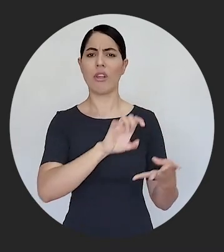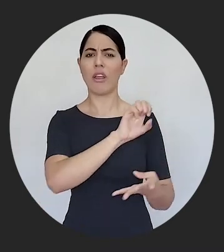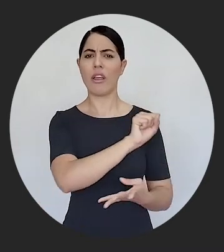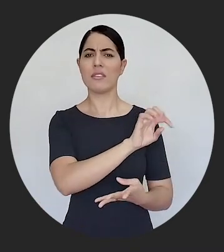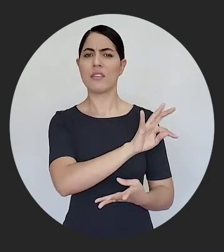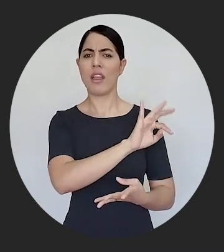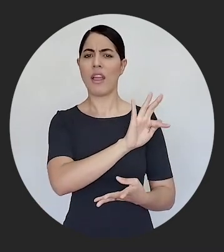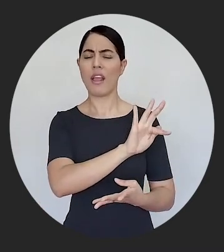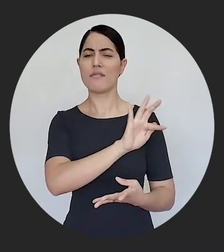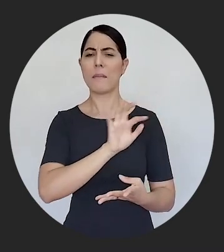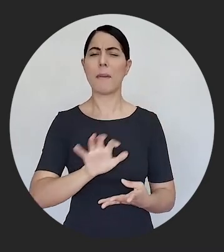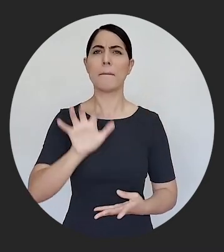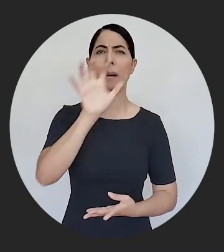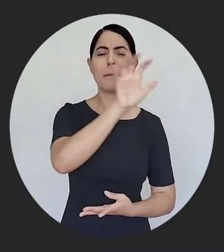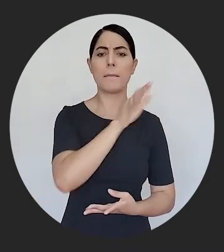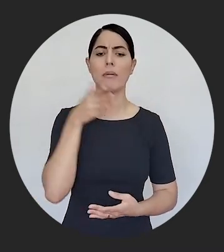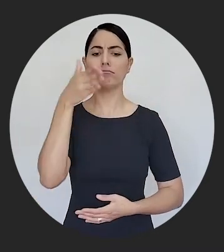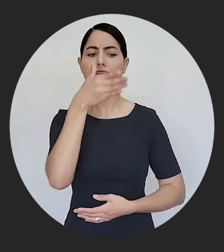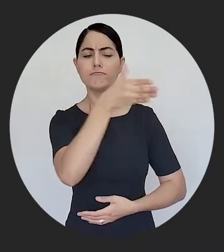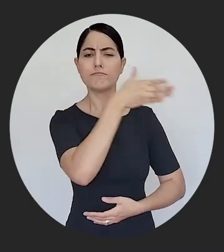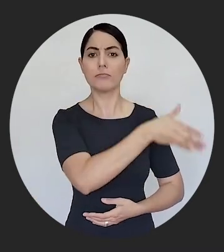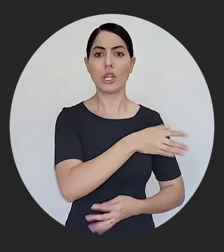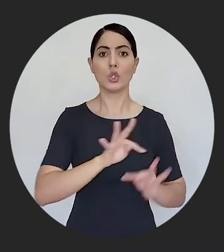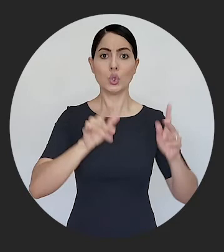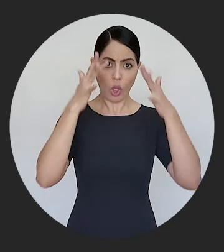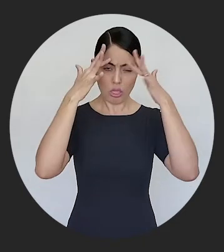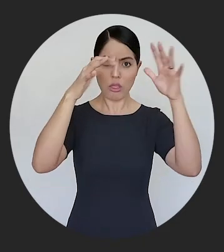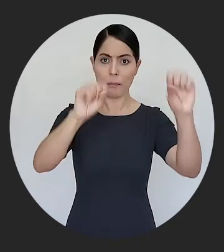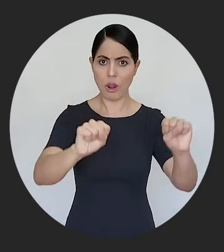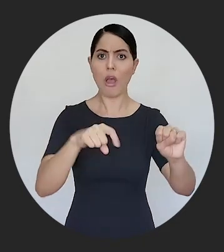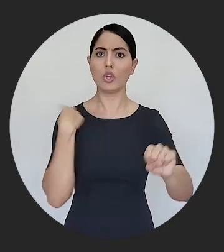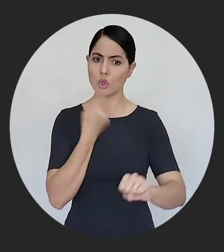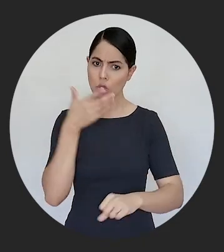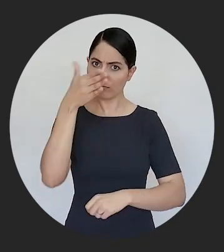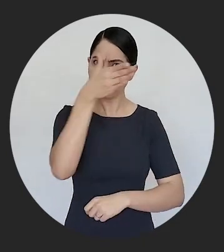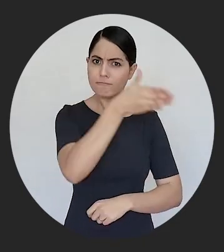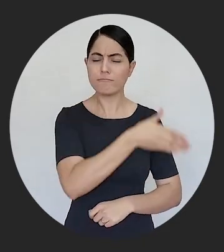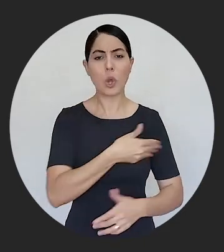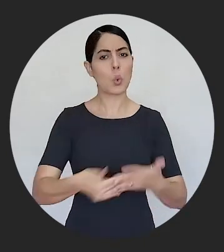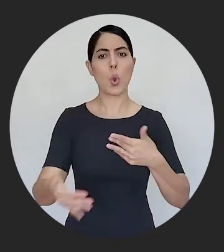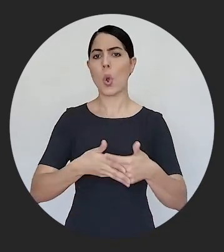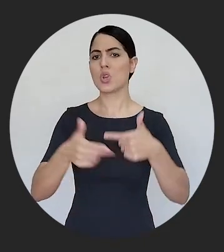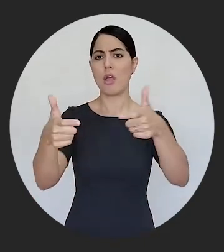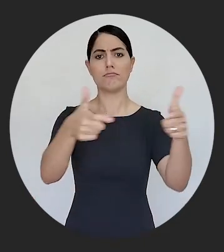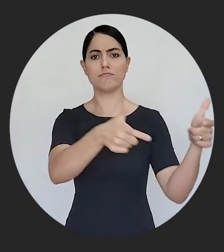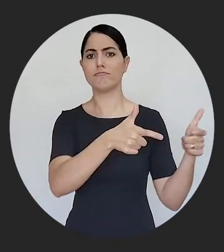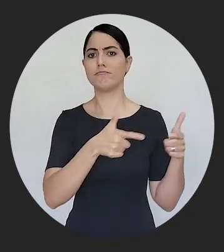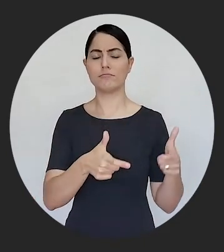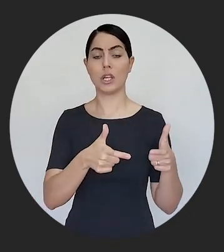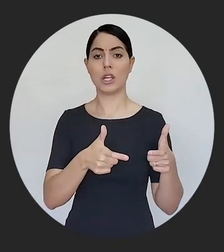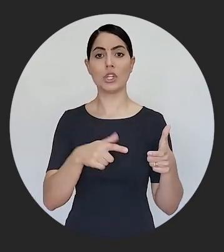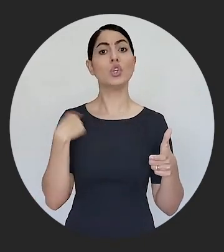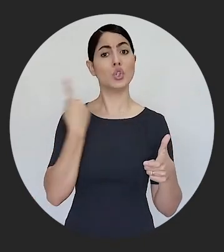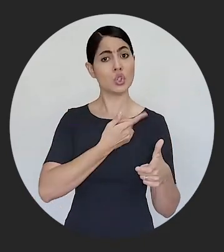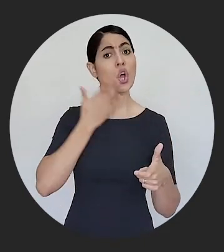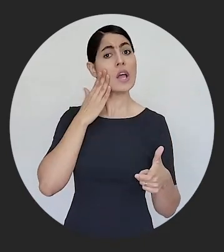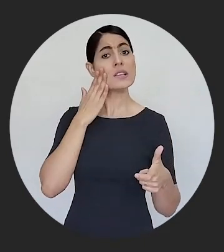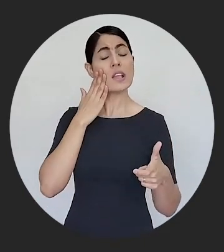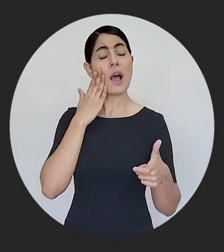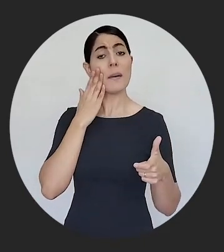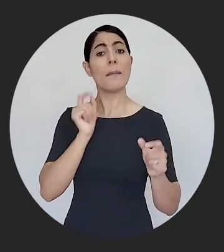Tribunais de Contas, e hoje nós aqui no OAB-DF sabemos todos os magistrados de qualquer dos tribunais